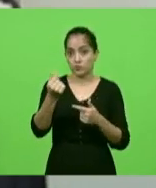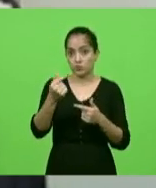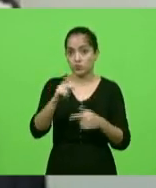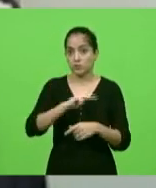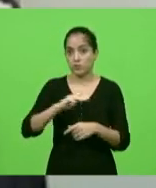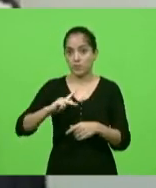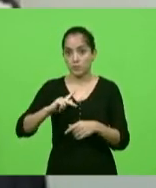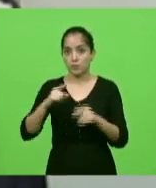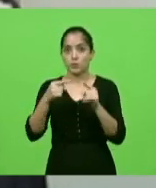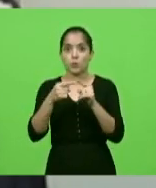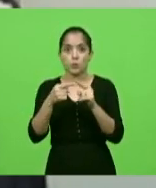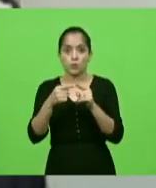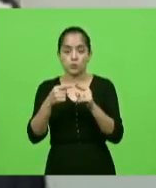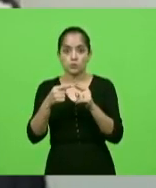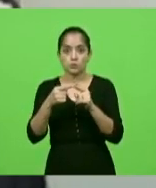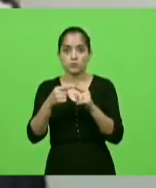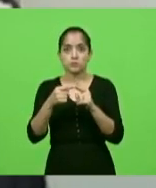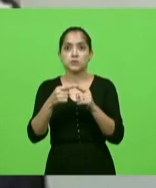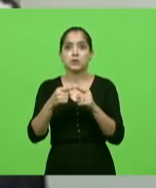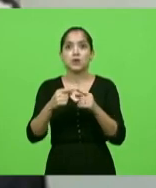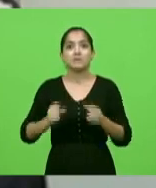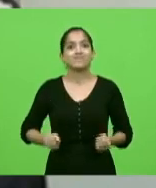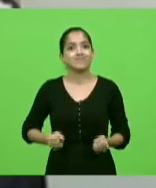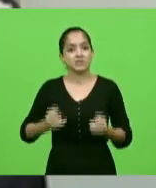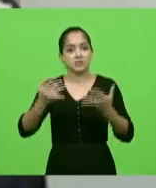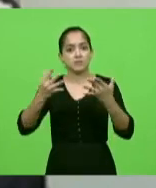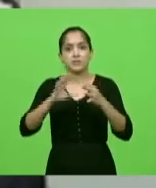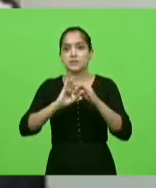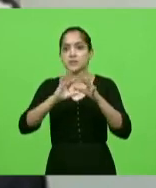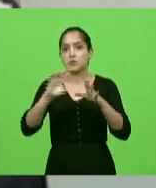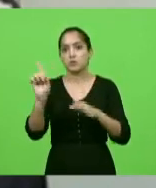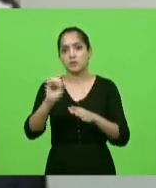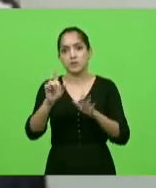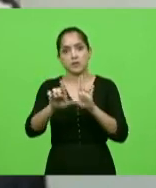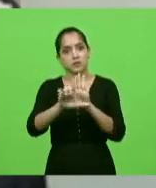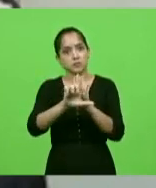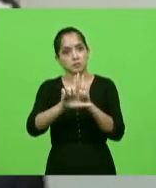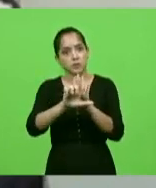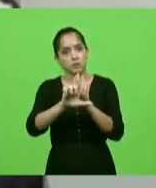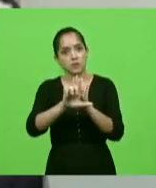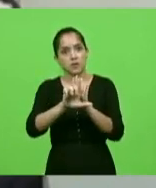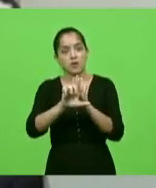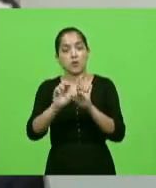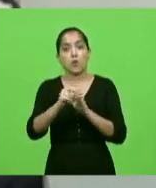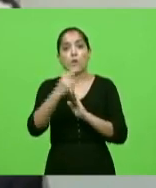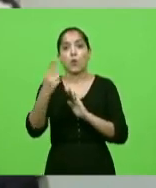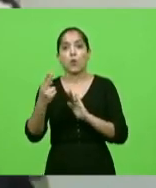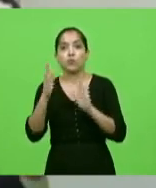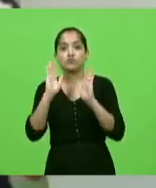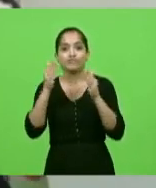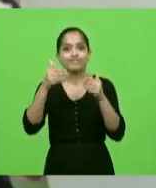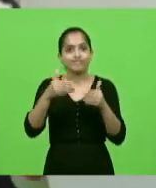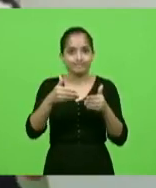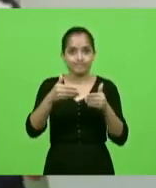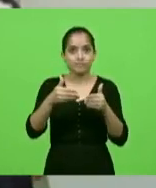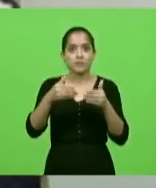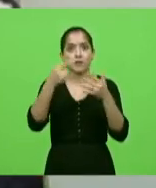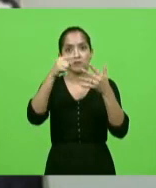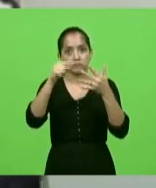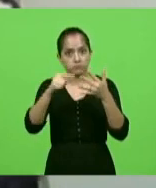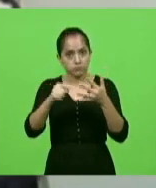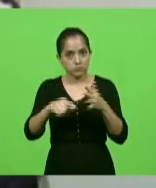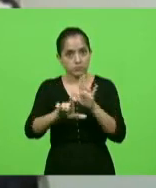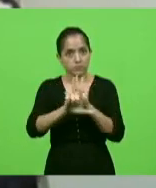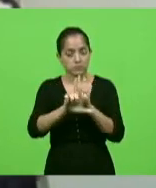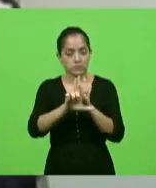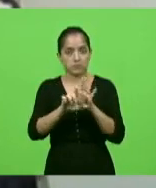um e tem um ordenado de despesas não autorizadas por lei ou sem observância das prescrições legais